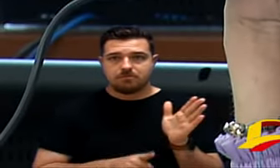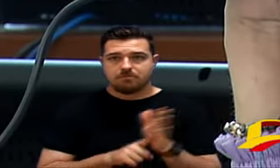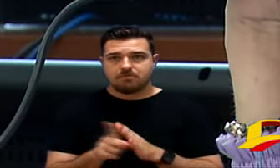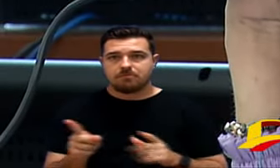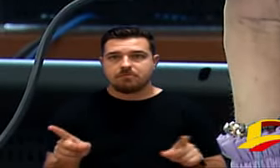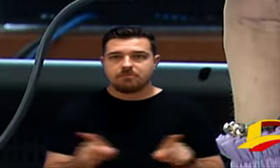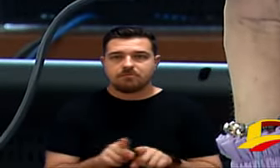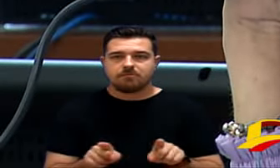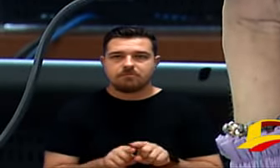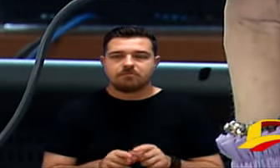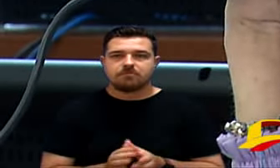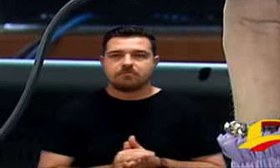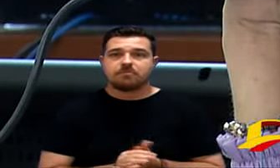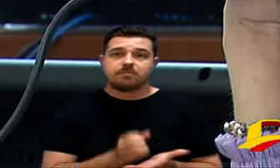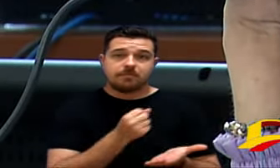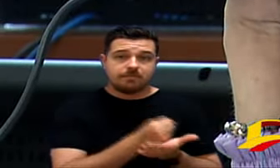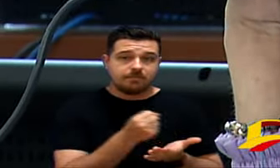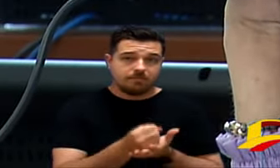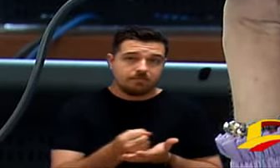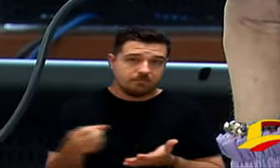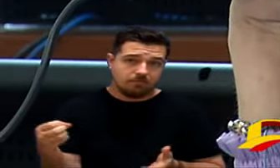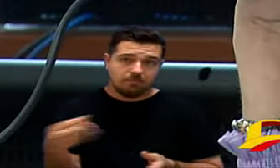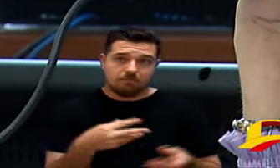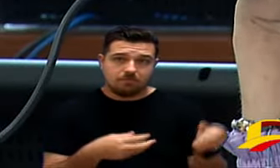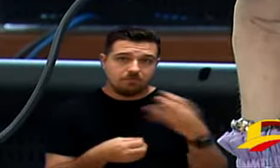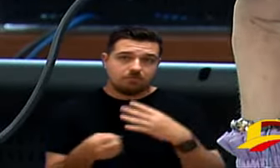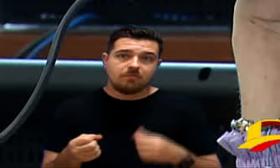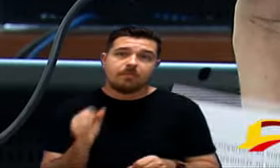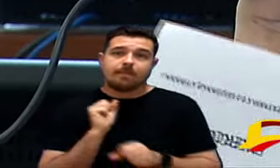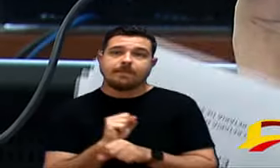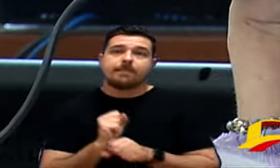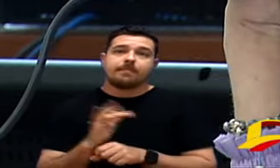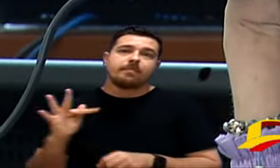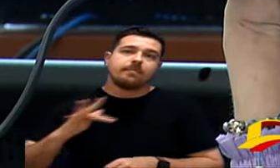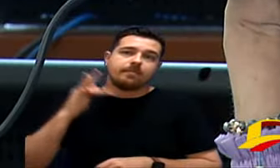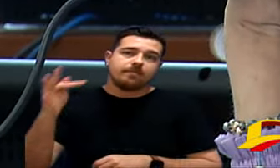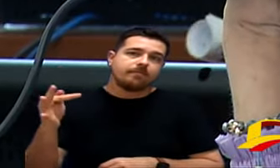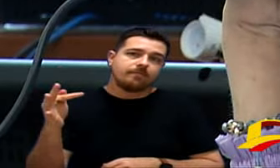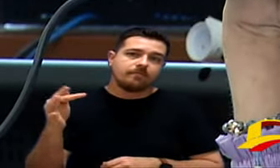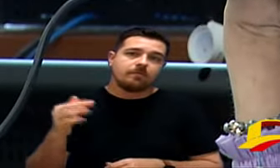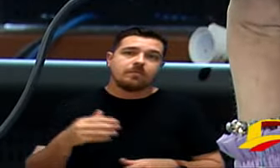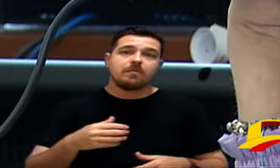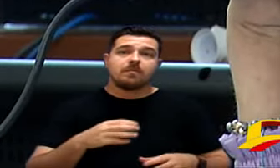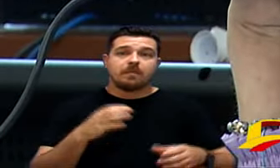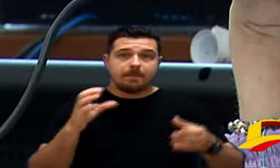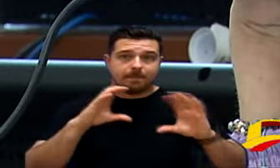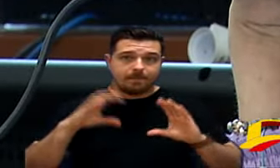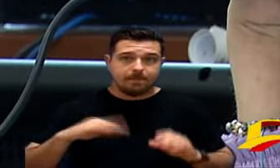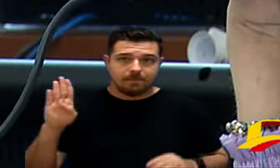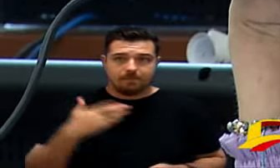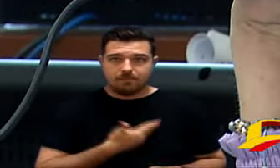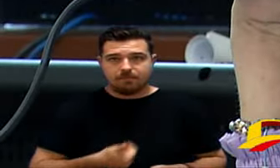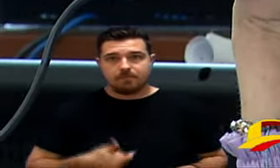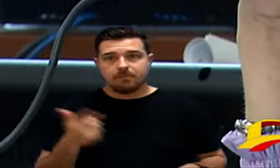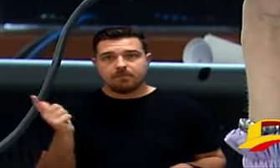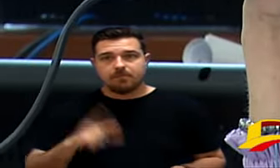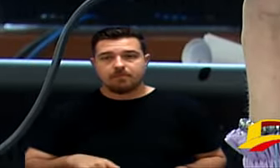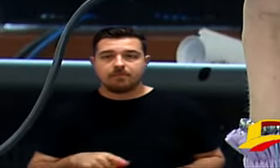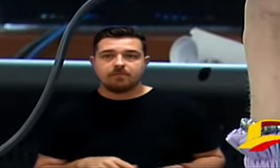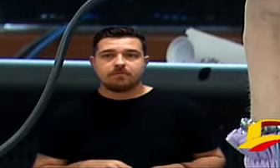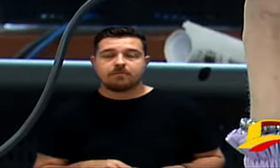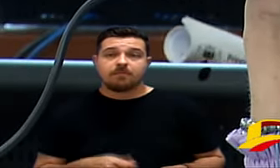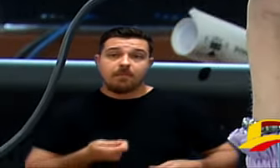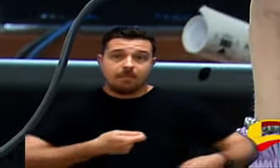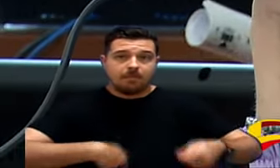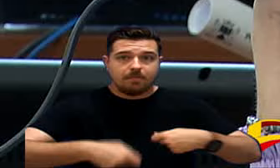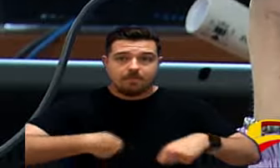eh sobre a contratação o senhor disse que tem previsão de contratar através de concurso público mas o orçamento do só